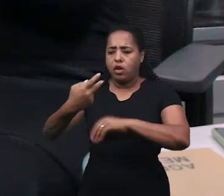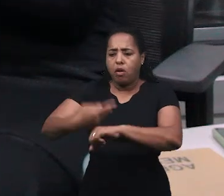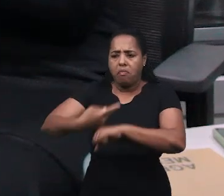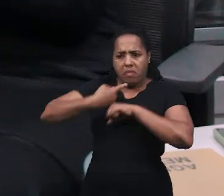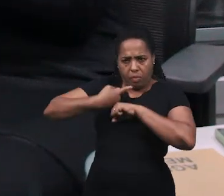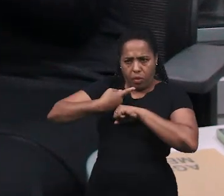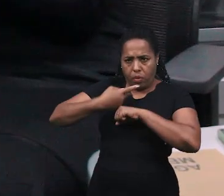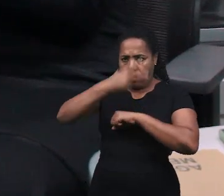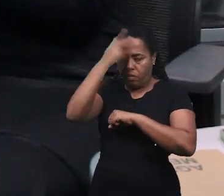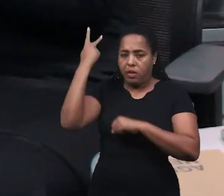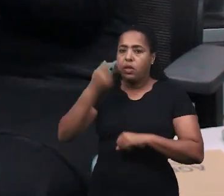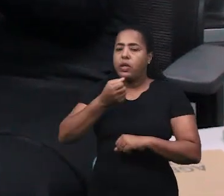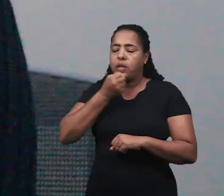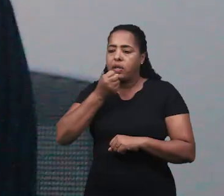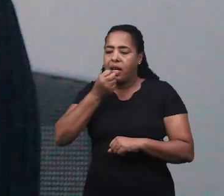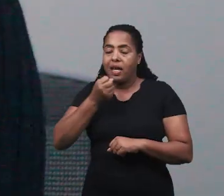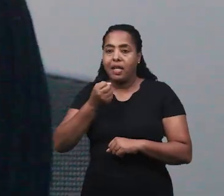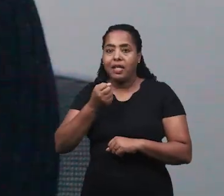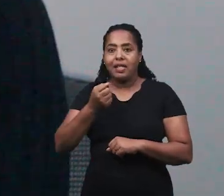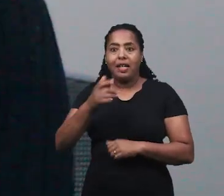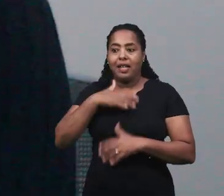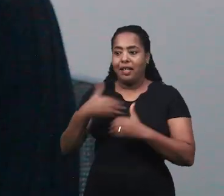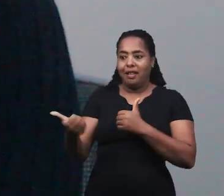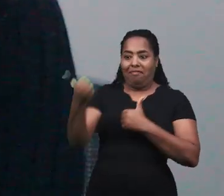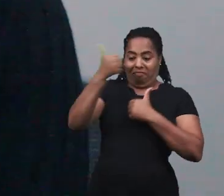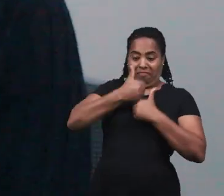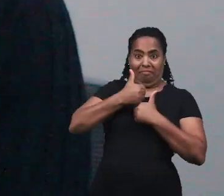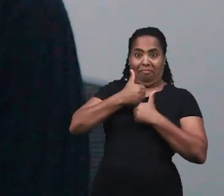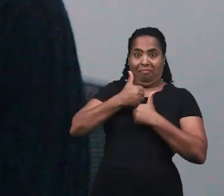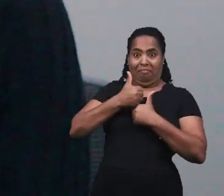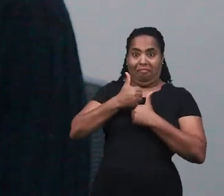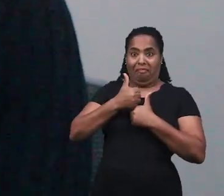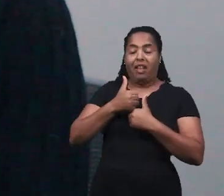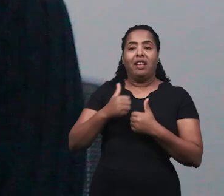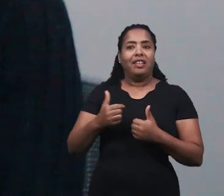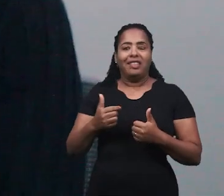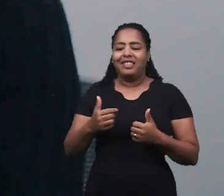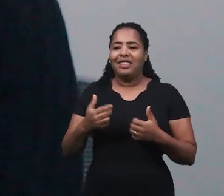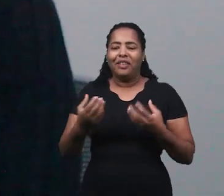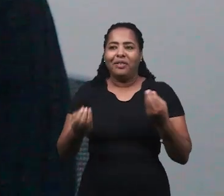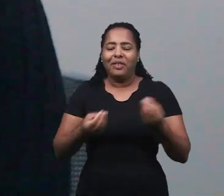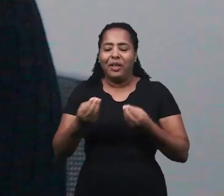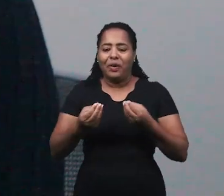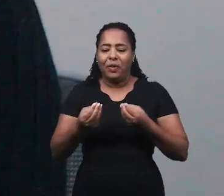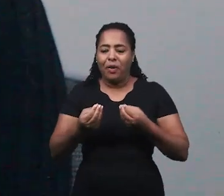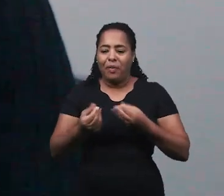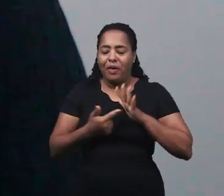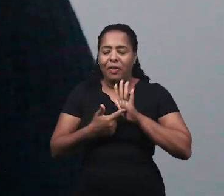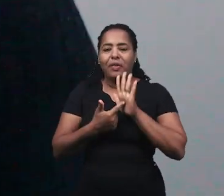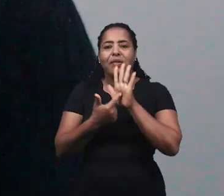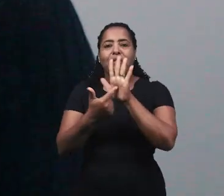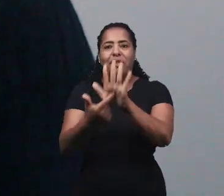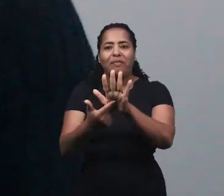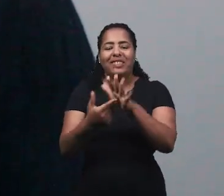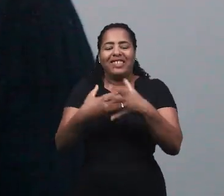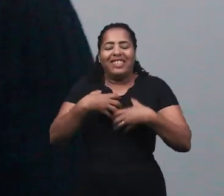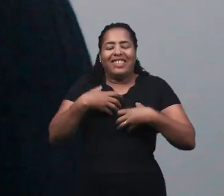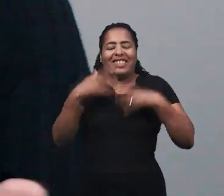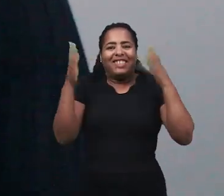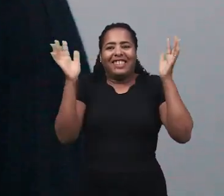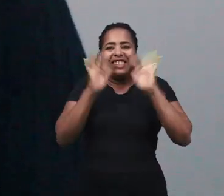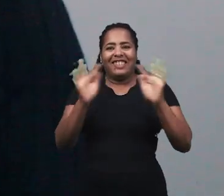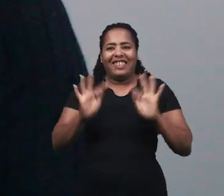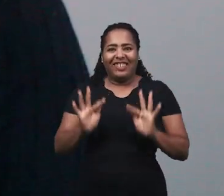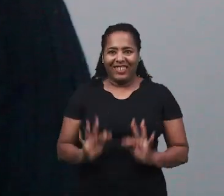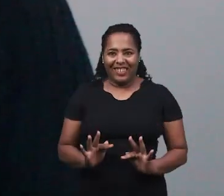até me procuram, jornalistas, que queriam estar no meu lugar. Então, não tem como eu não demonstrar aqui a